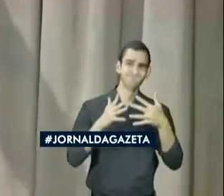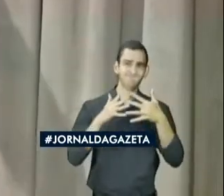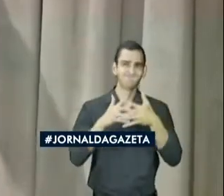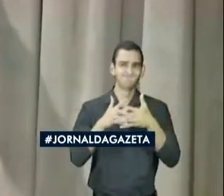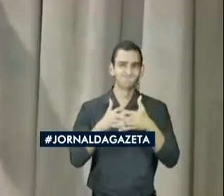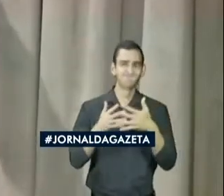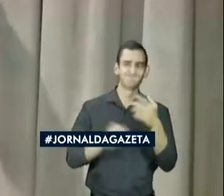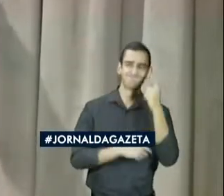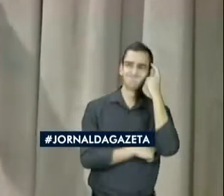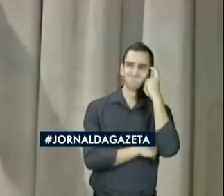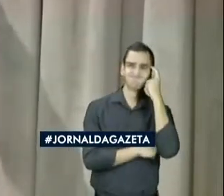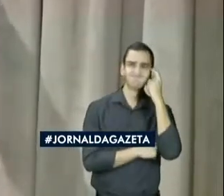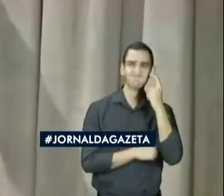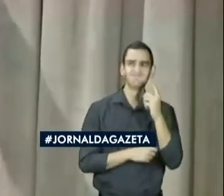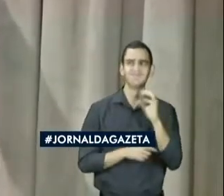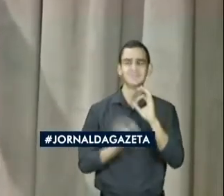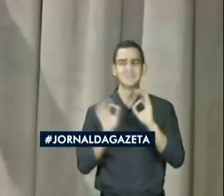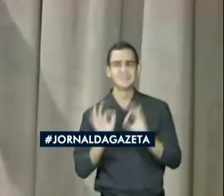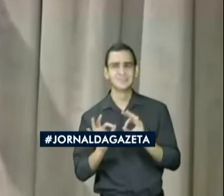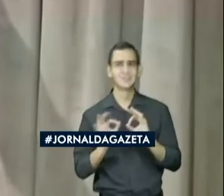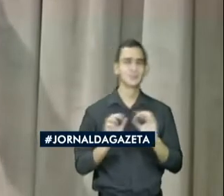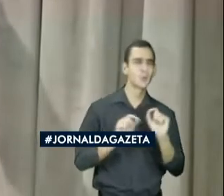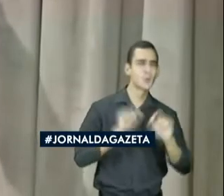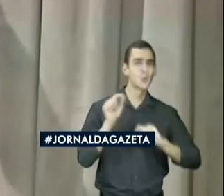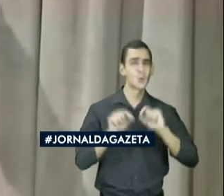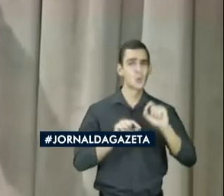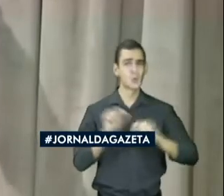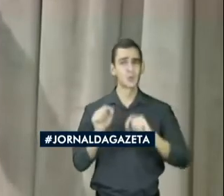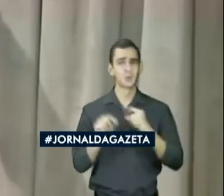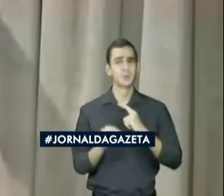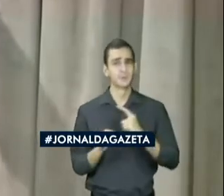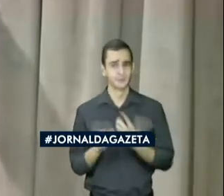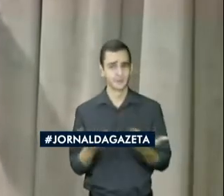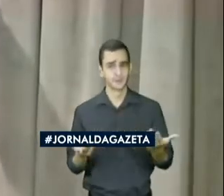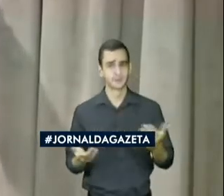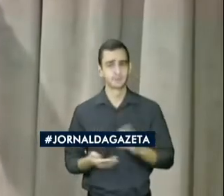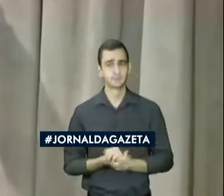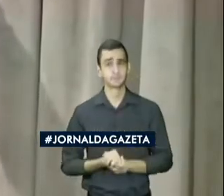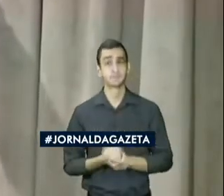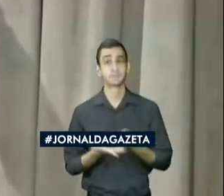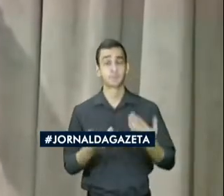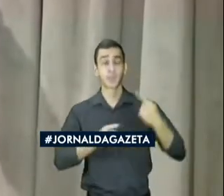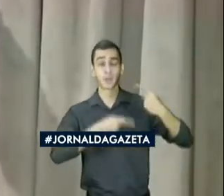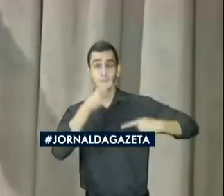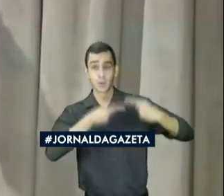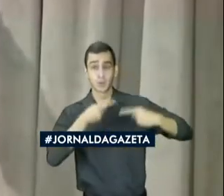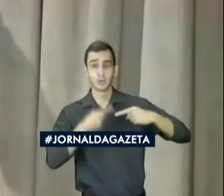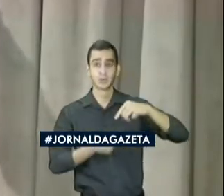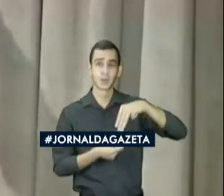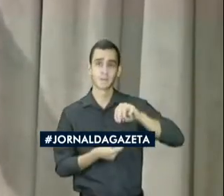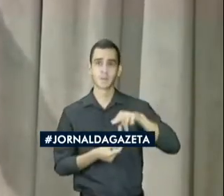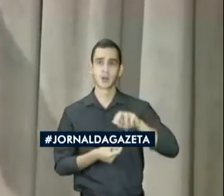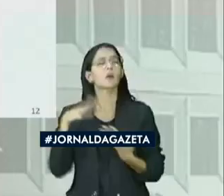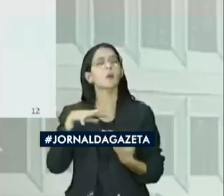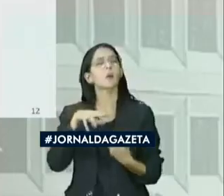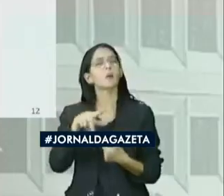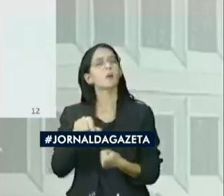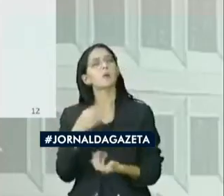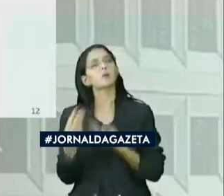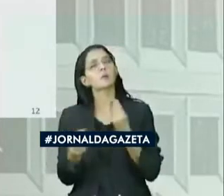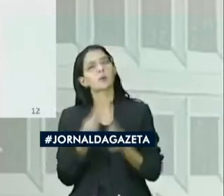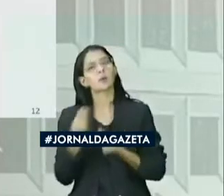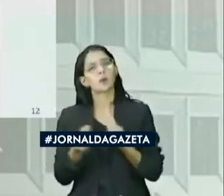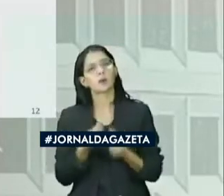na Ucrânia levará o mundo é um período relativamente longo com a inflação maior e o crescimento econômico mais